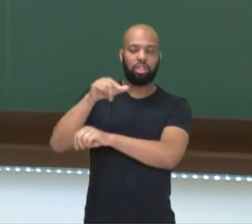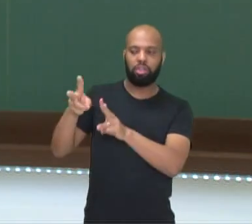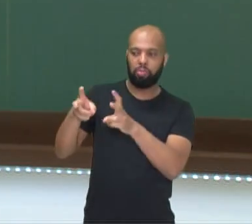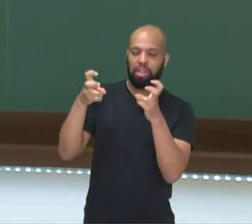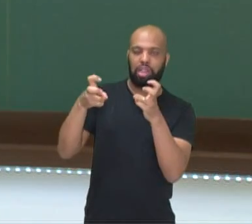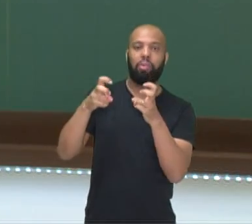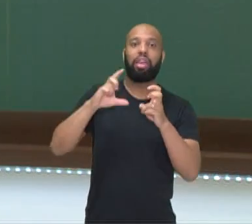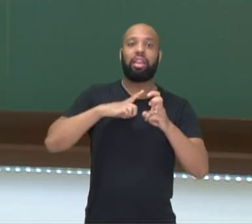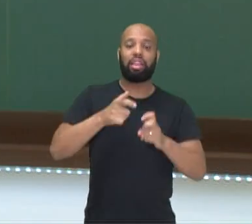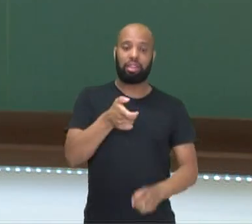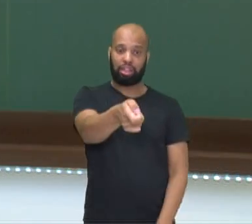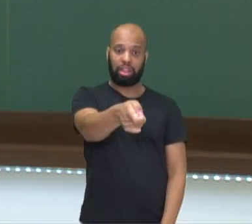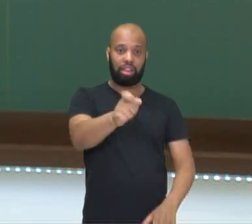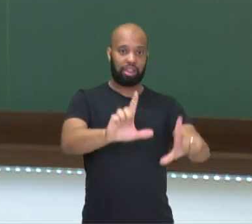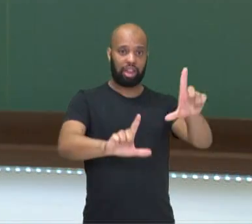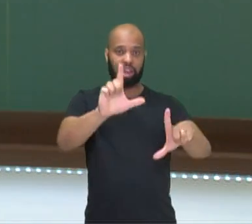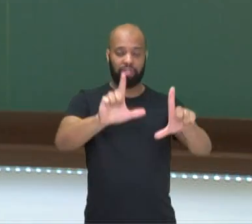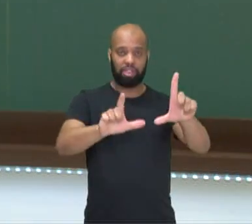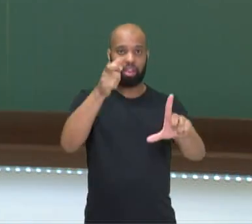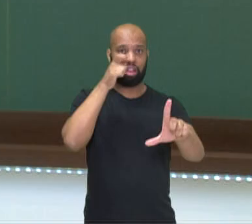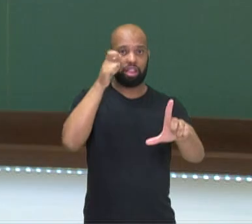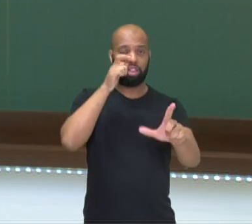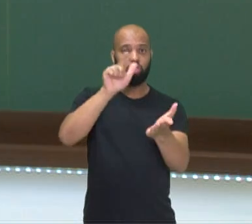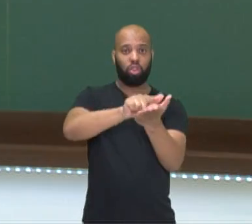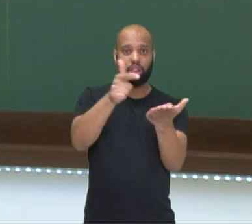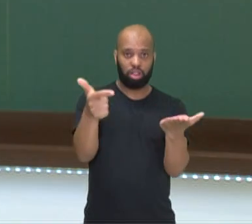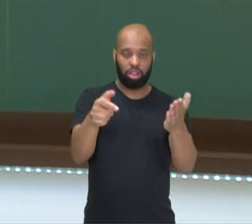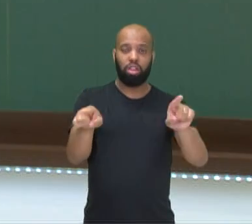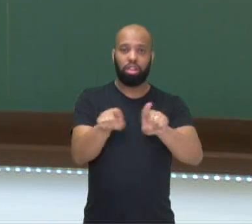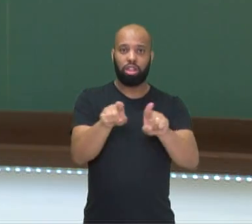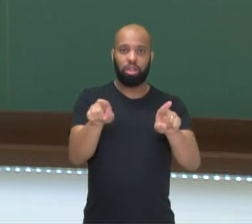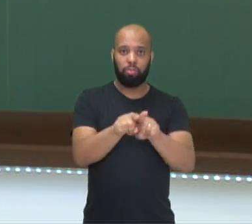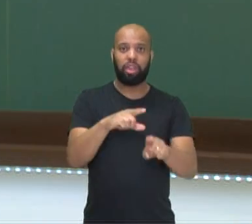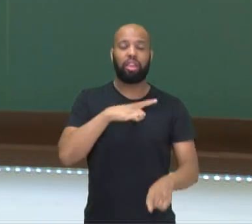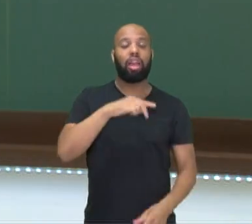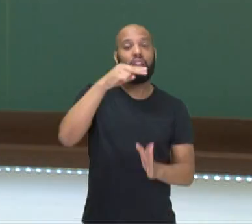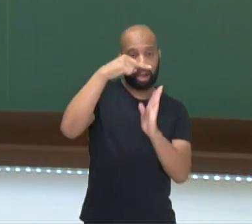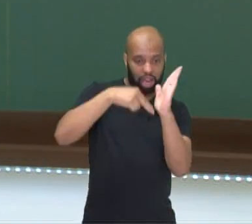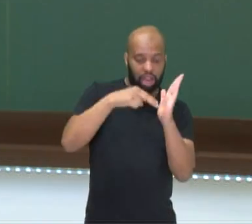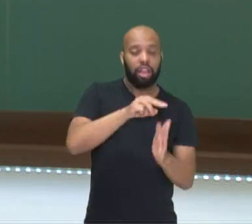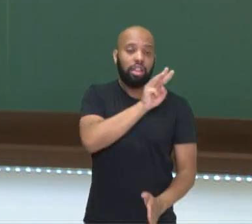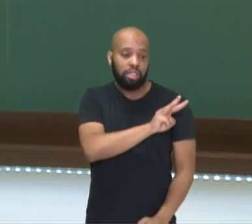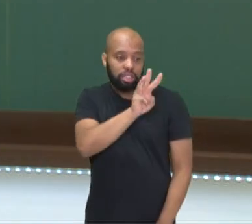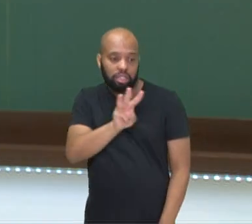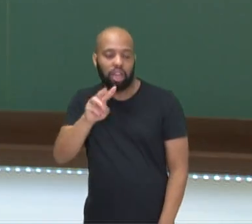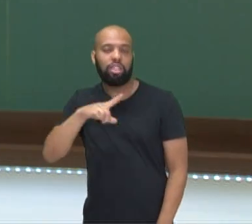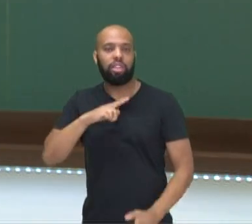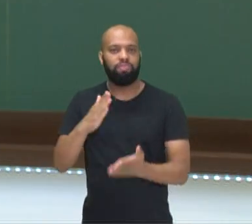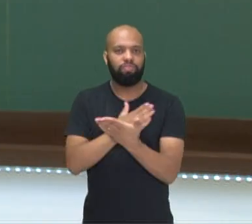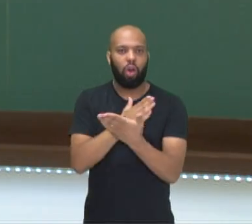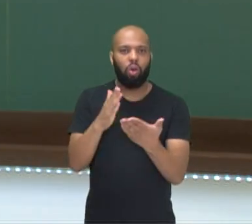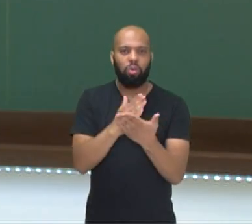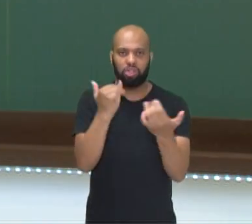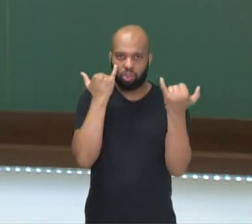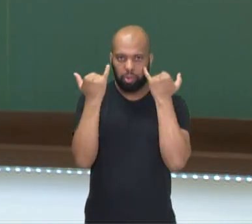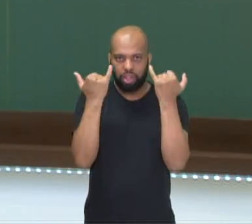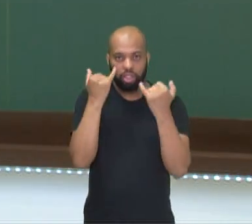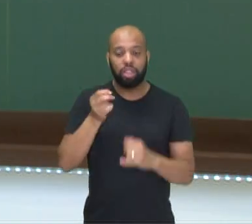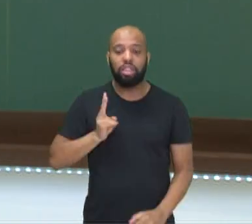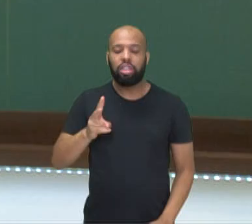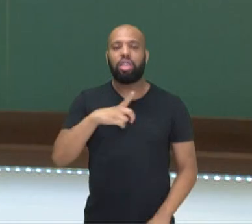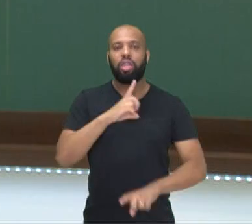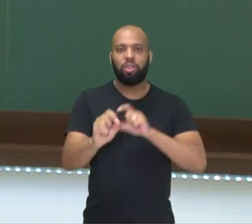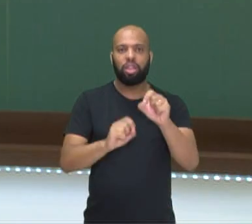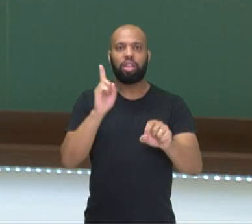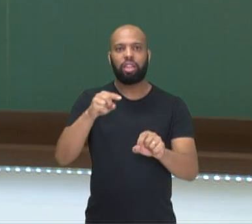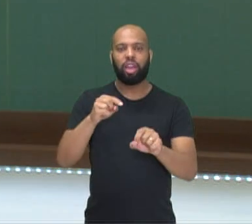Liga a televisão, assiste o jornal, lê um site com algumas informações e sempre está falando do combate ao